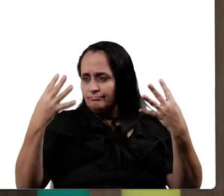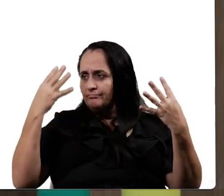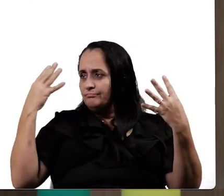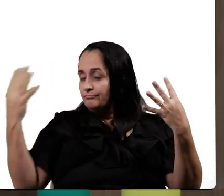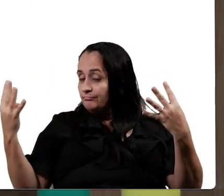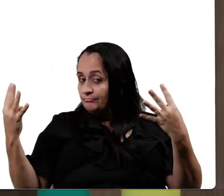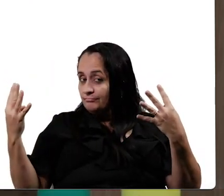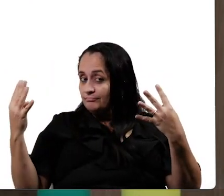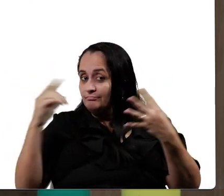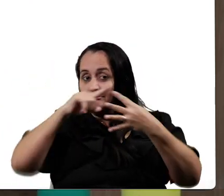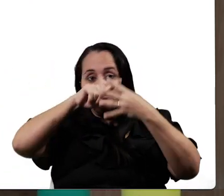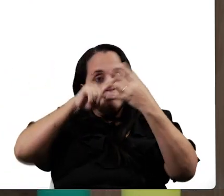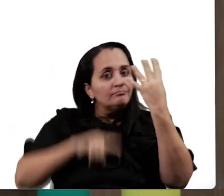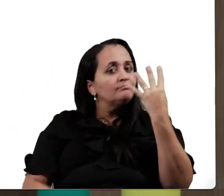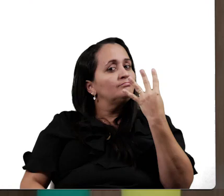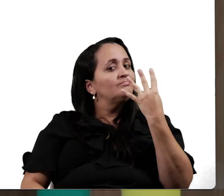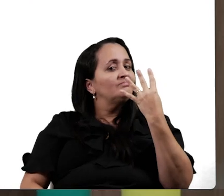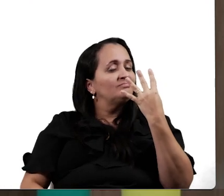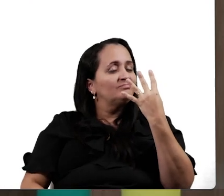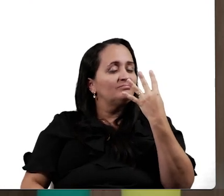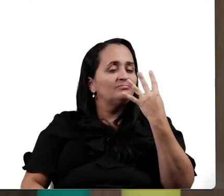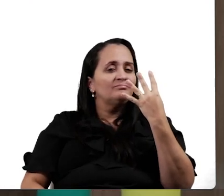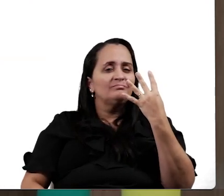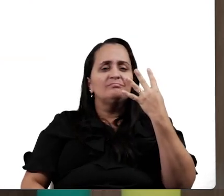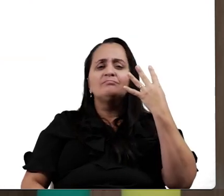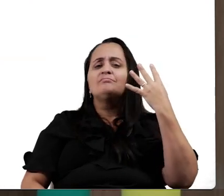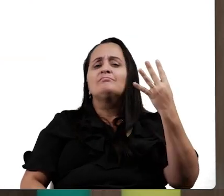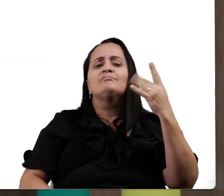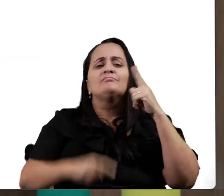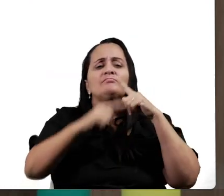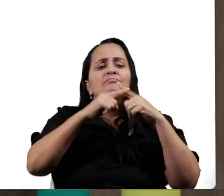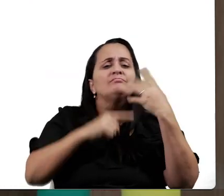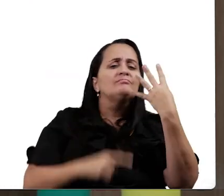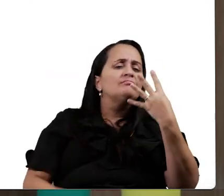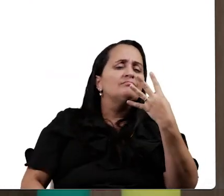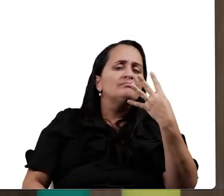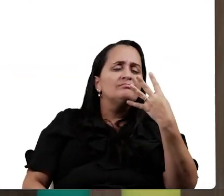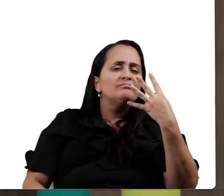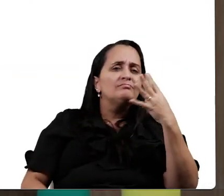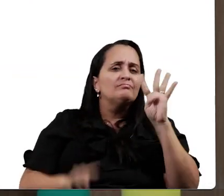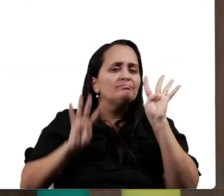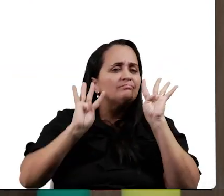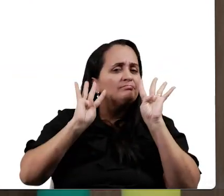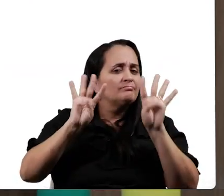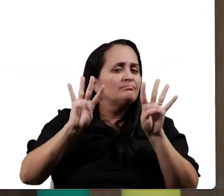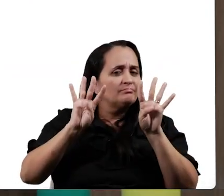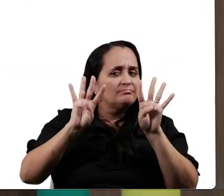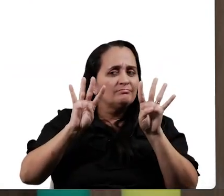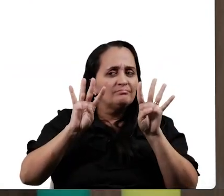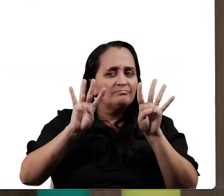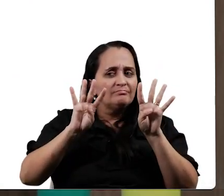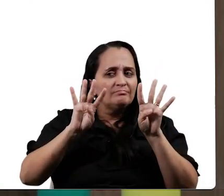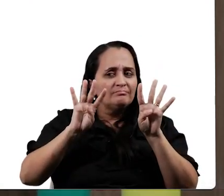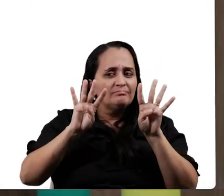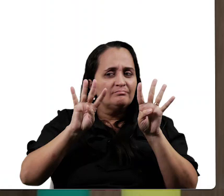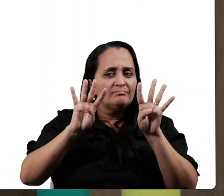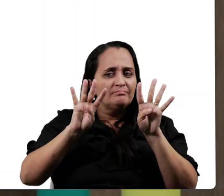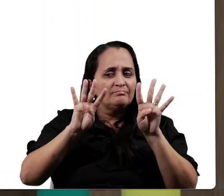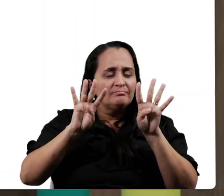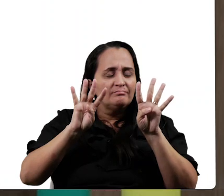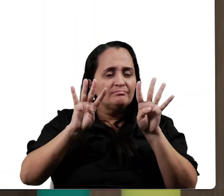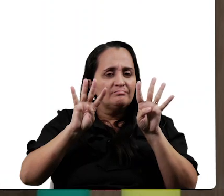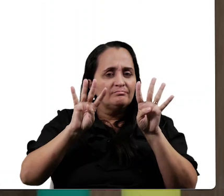certo 4 + 4 quanto é 4 + 4 eu tenho qu quatro dedinhos